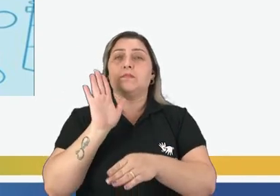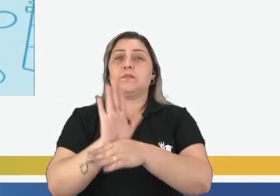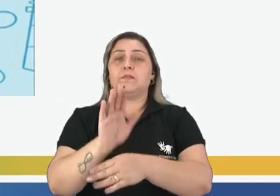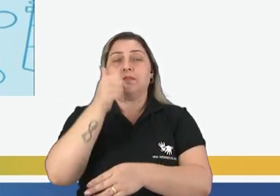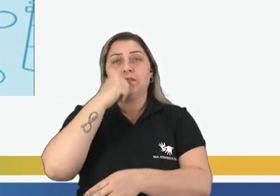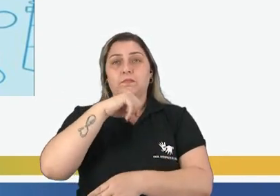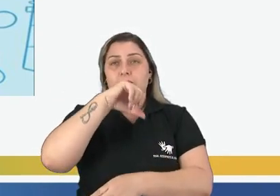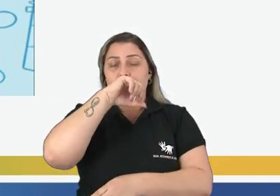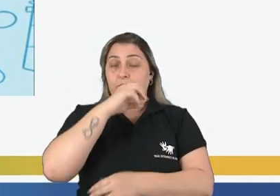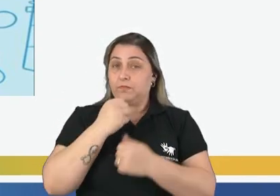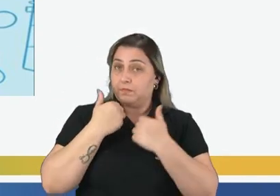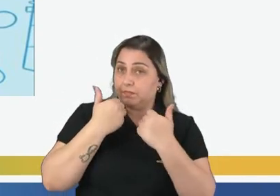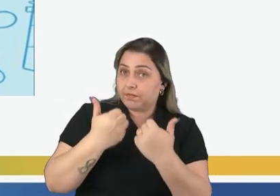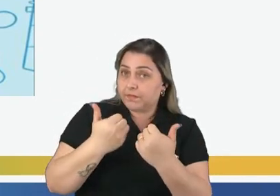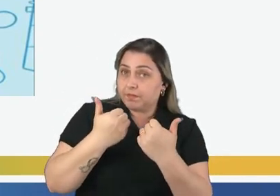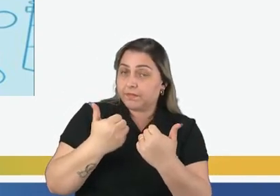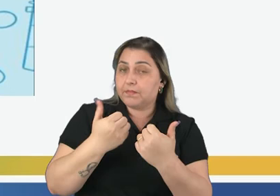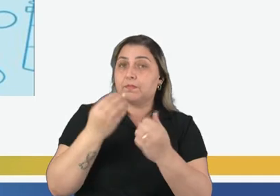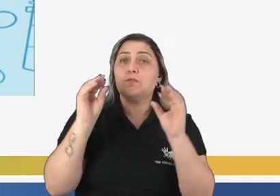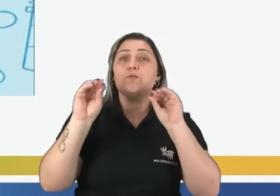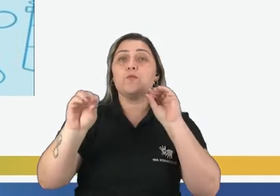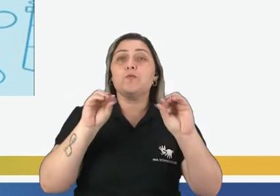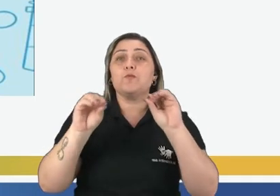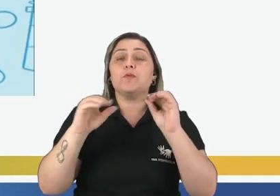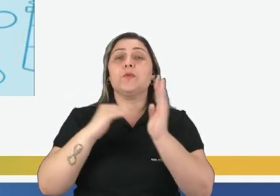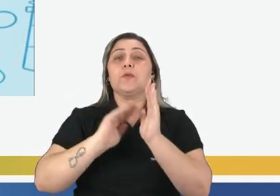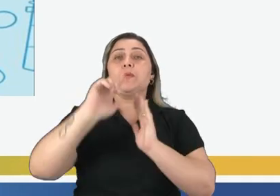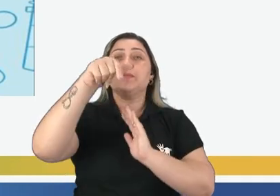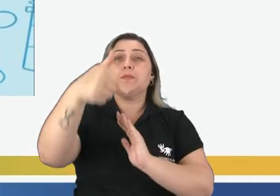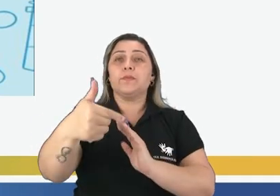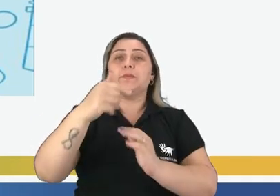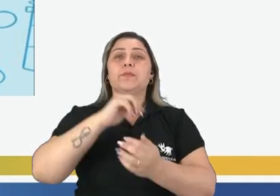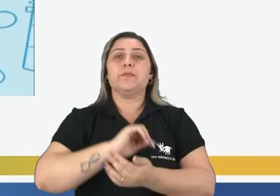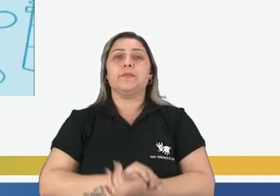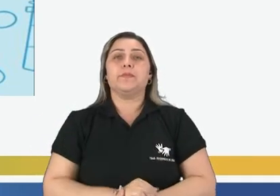ajuda da mamãe, tá bom? Beijos e até a próxima!